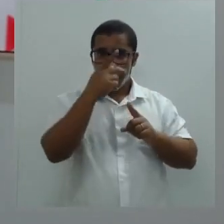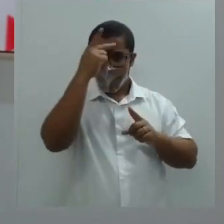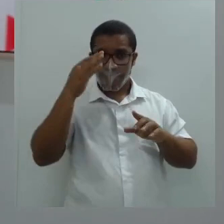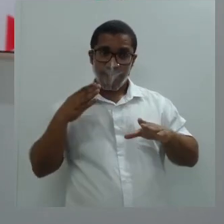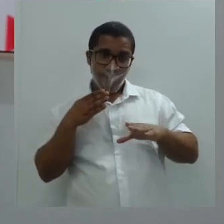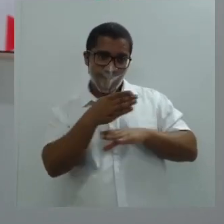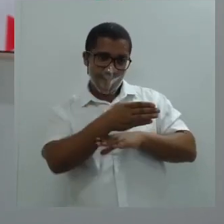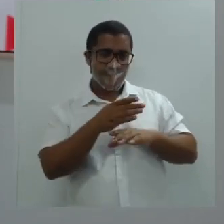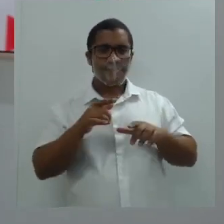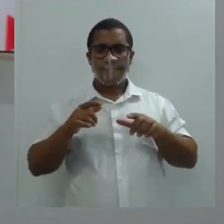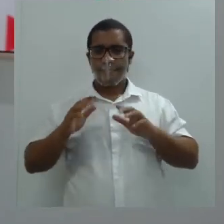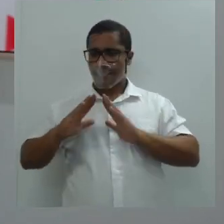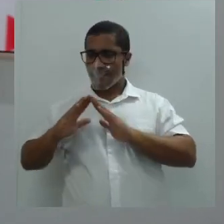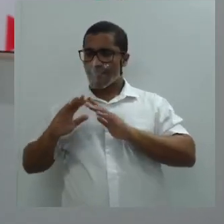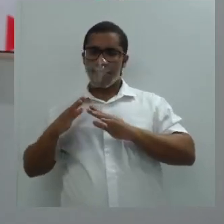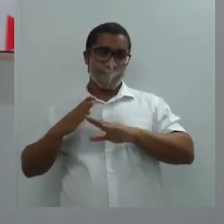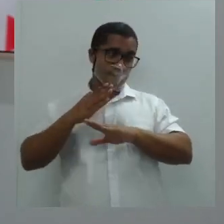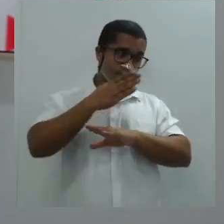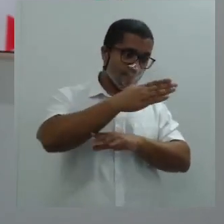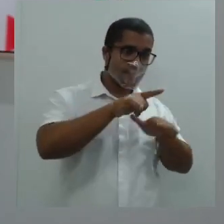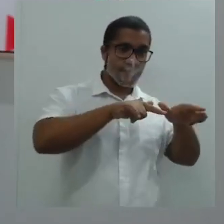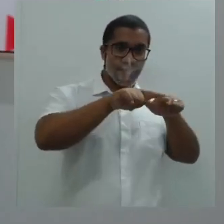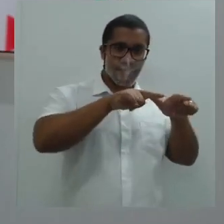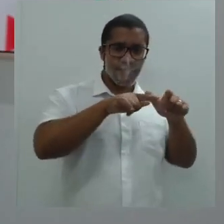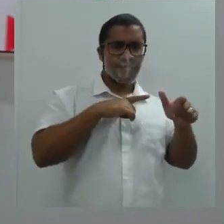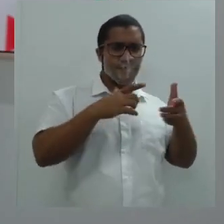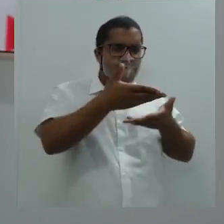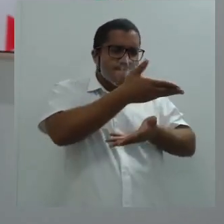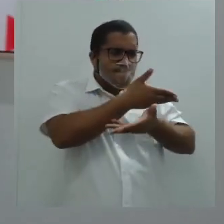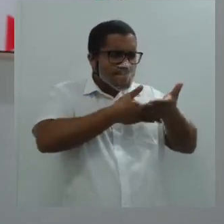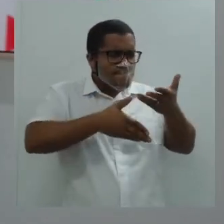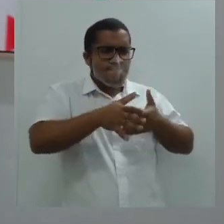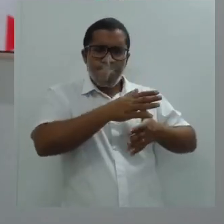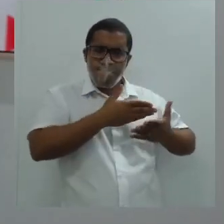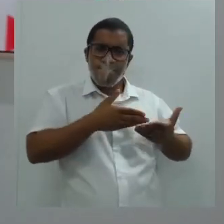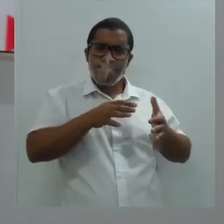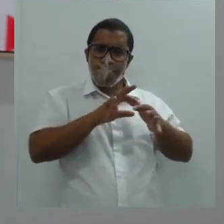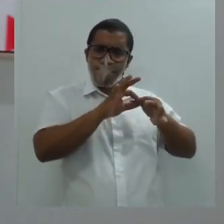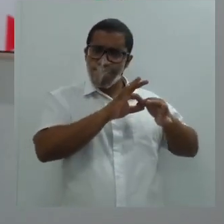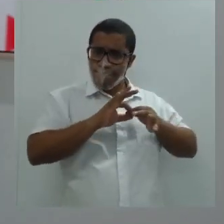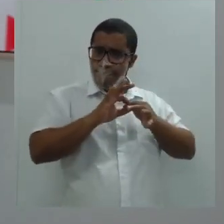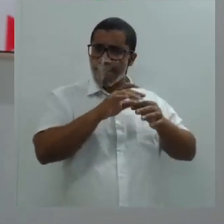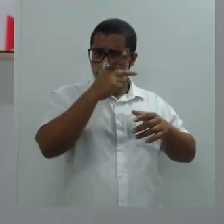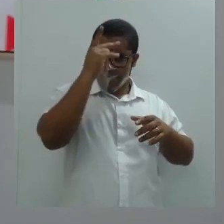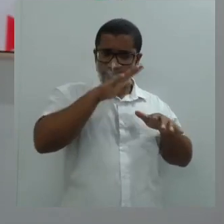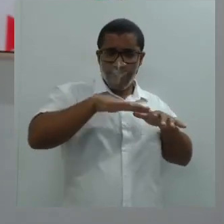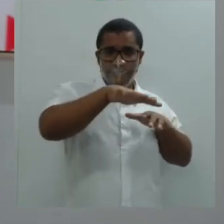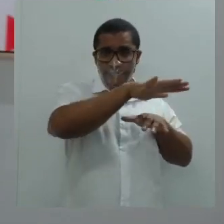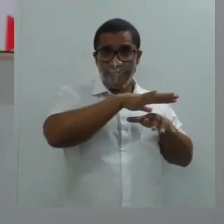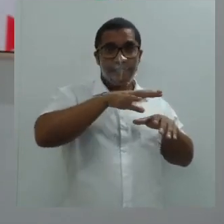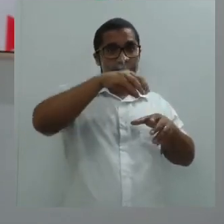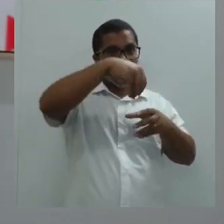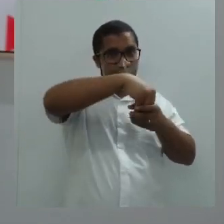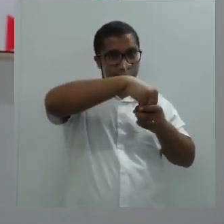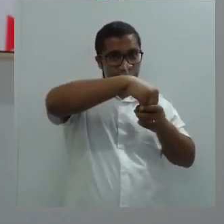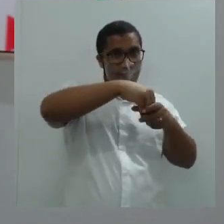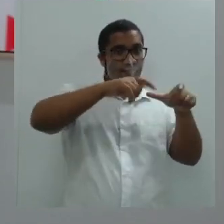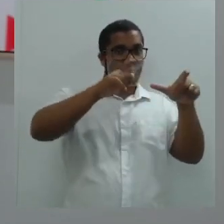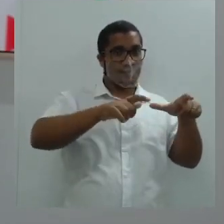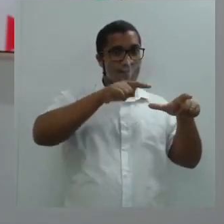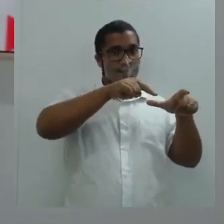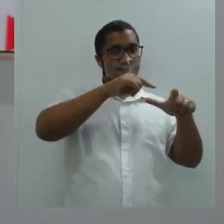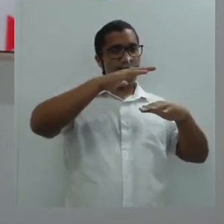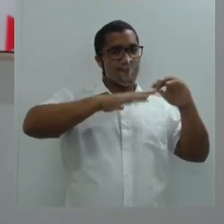seu local de trabalho, ter aquela associação, né, com aquelas pessoas dentro daquele âmbito